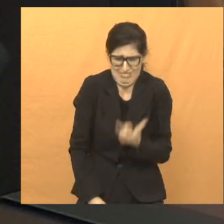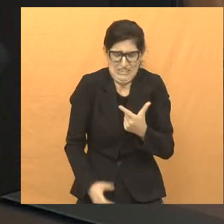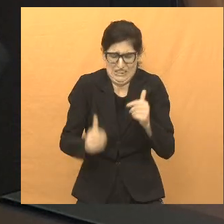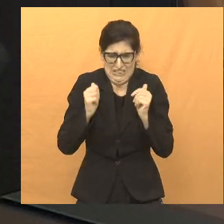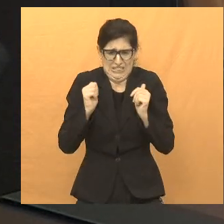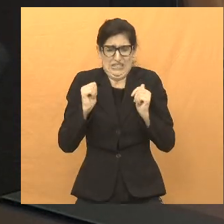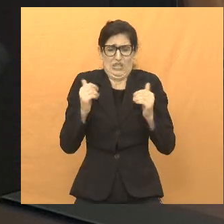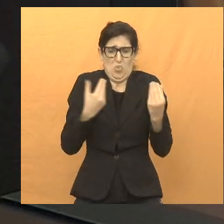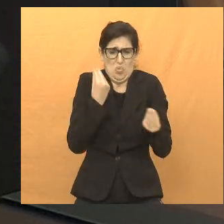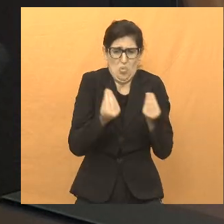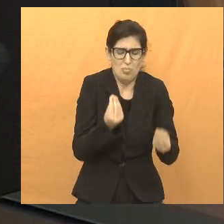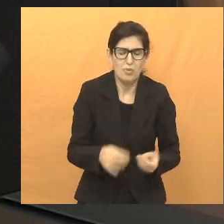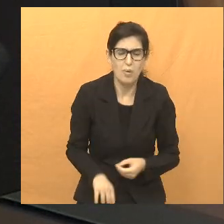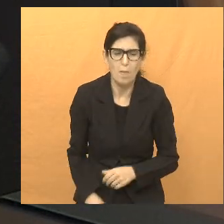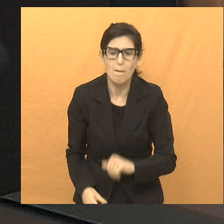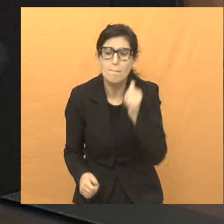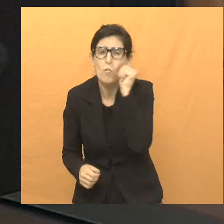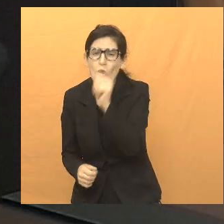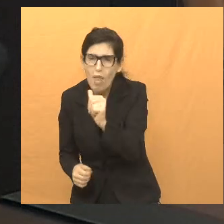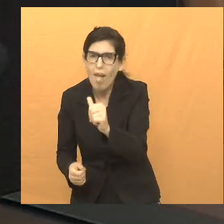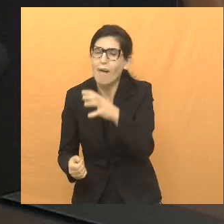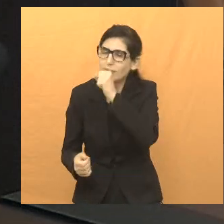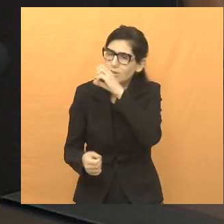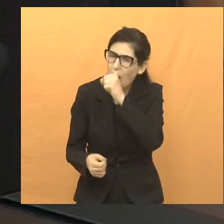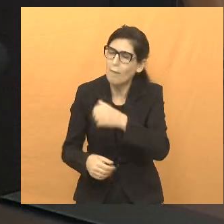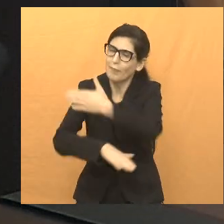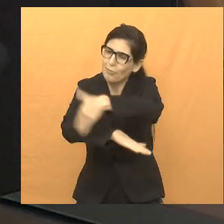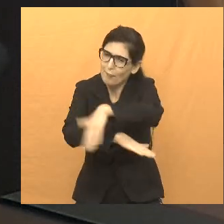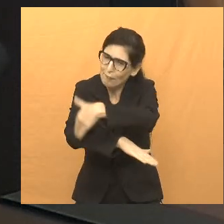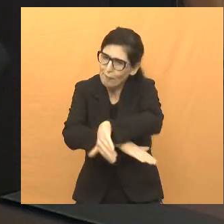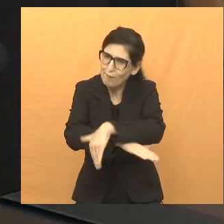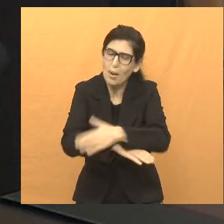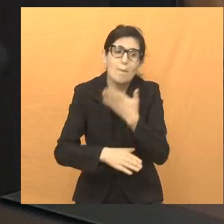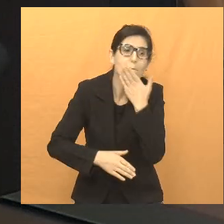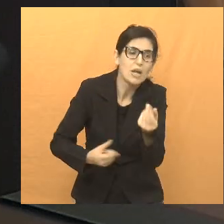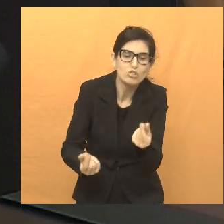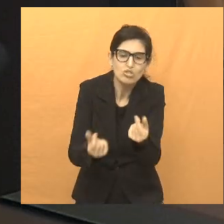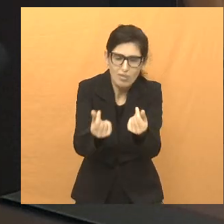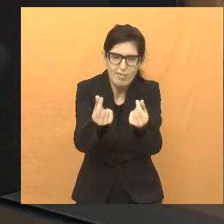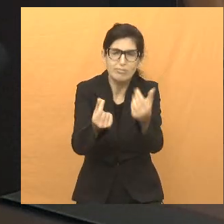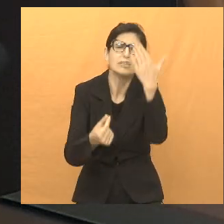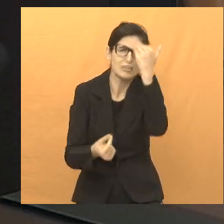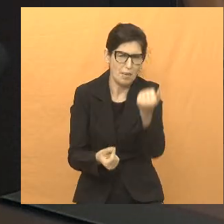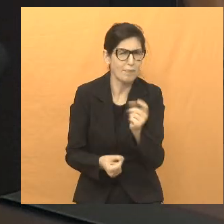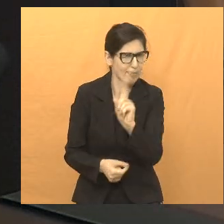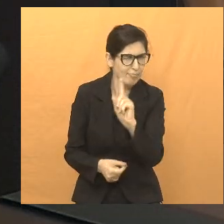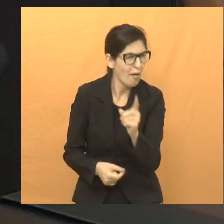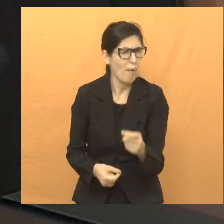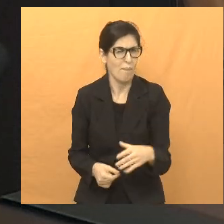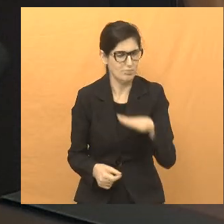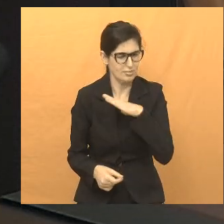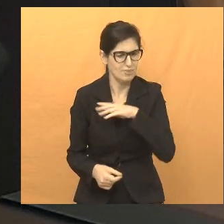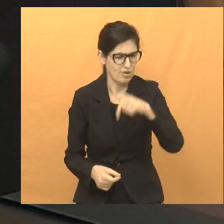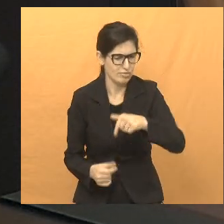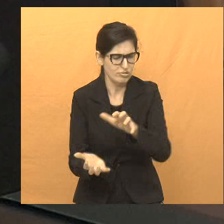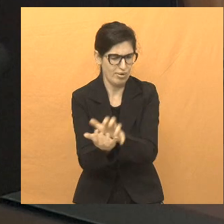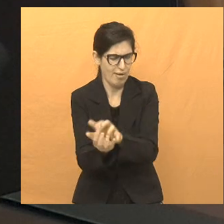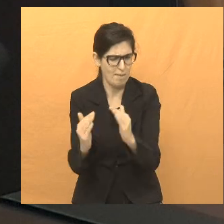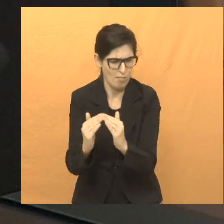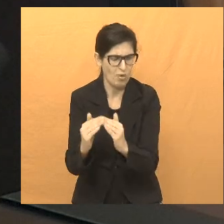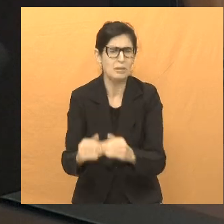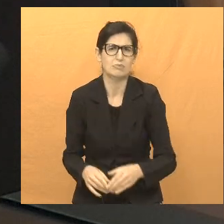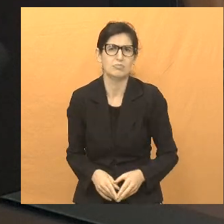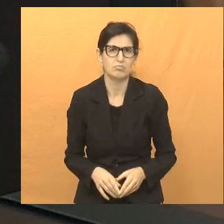essas mulheres que ficam no dia de sábado, que eles não são, tem certeza que não são da cidade de Jacareí, usando uma criança